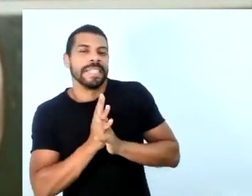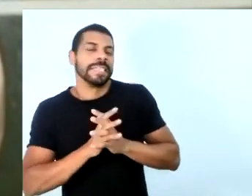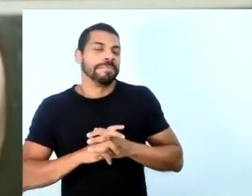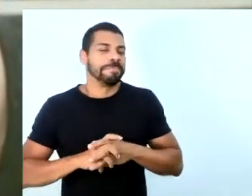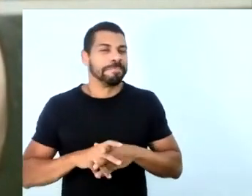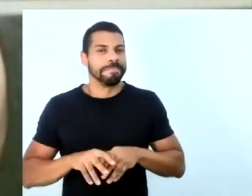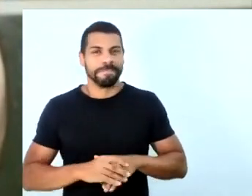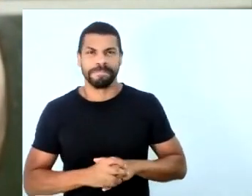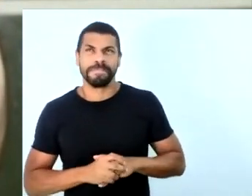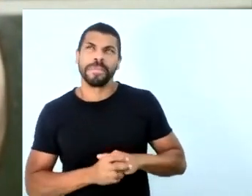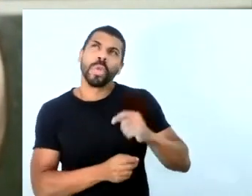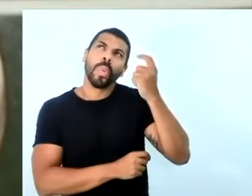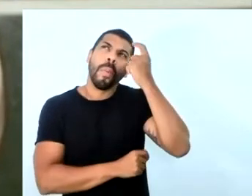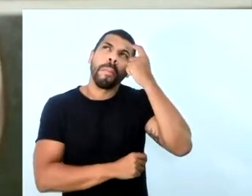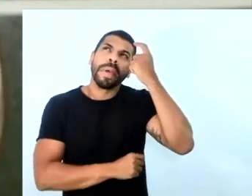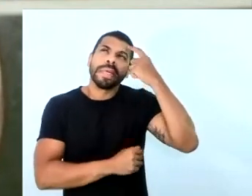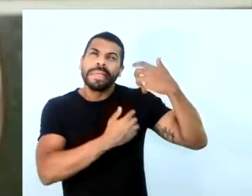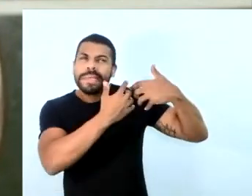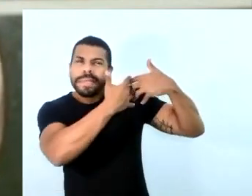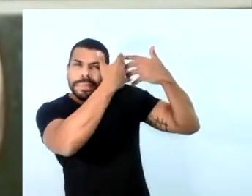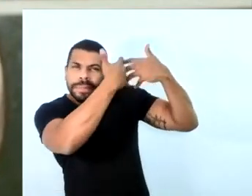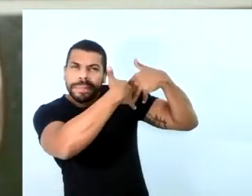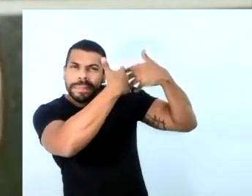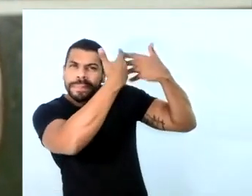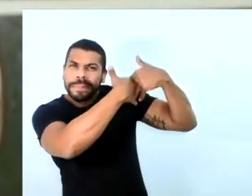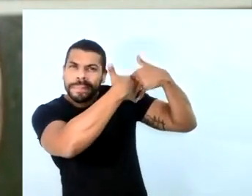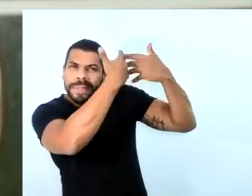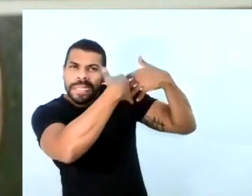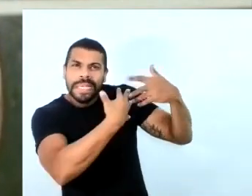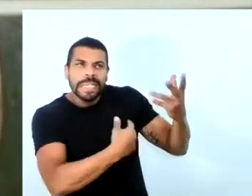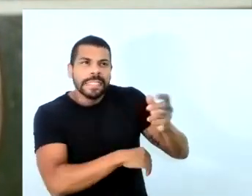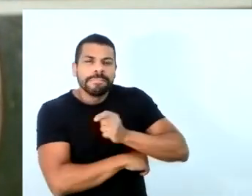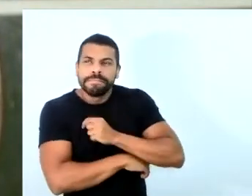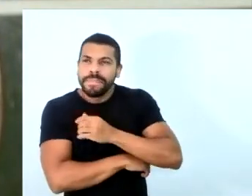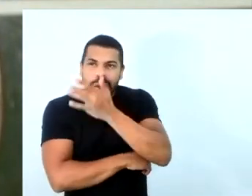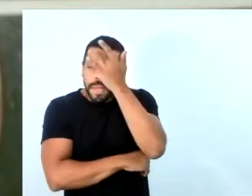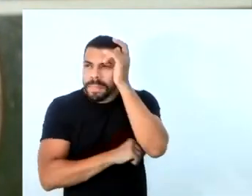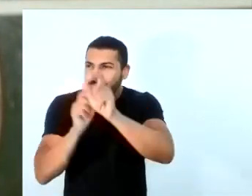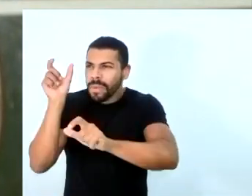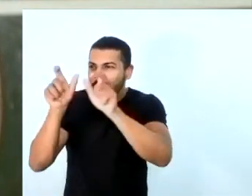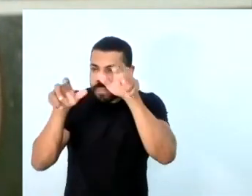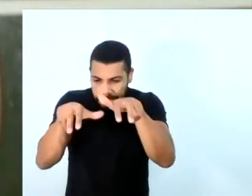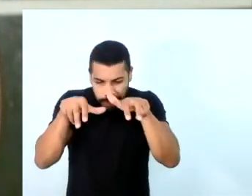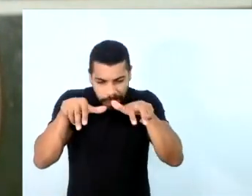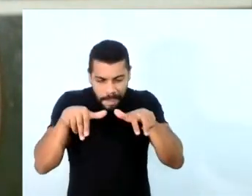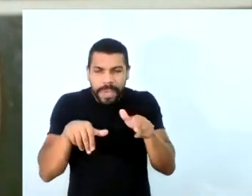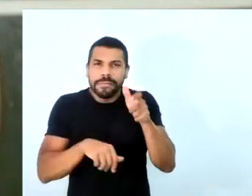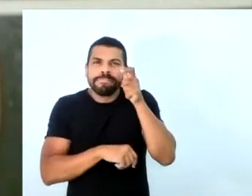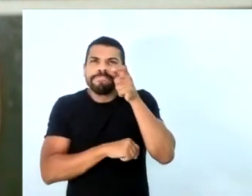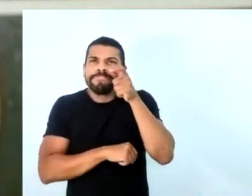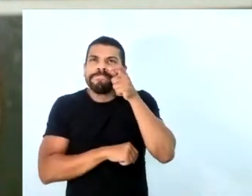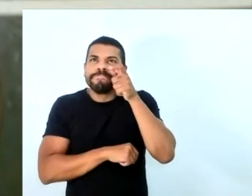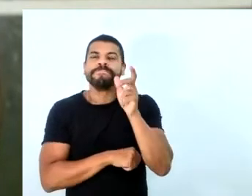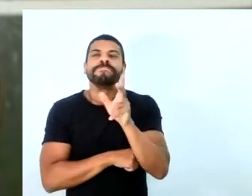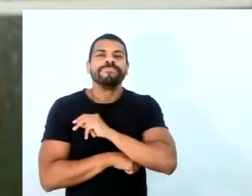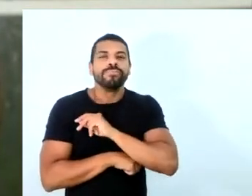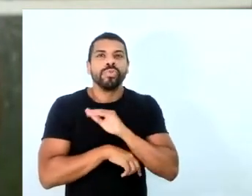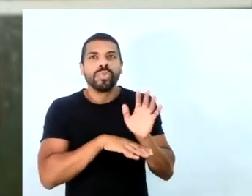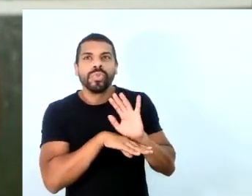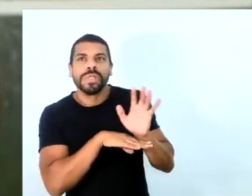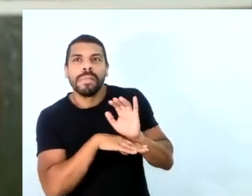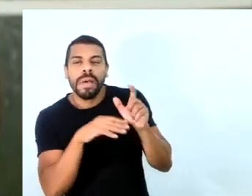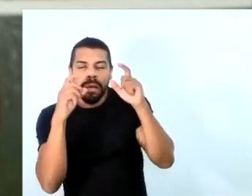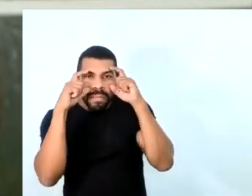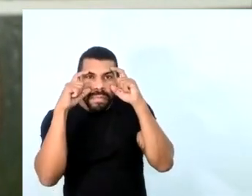nunca pensei, sabe, nesse tipo de comoção na sala de cinema. Assim. Eu já tinha ouvido falar de projetos que as pessoas ficam,